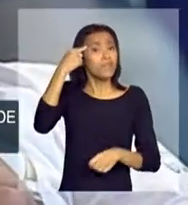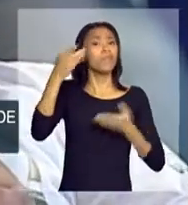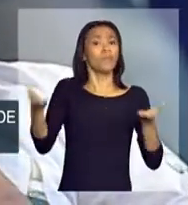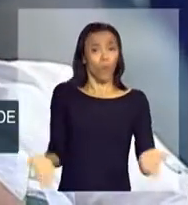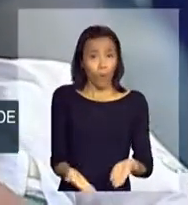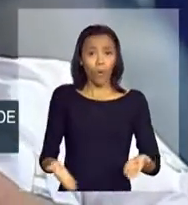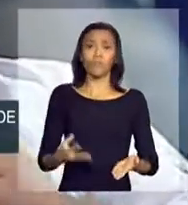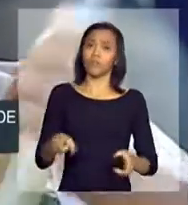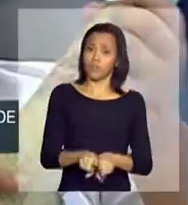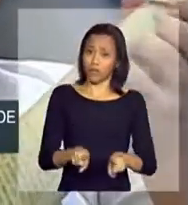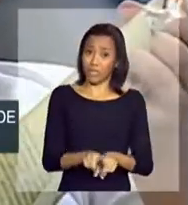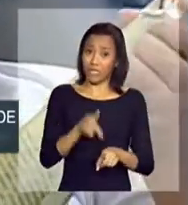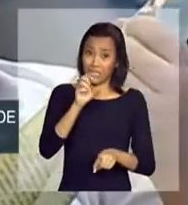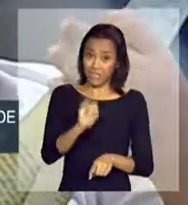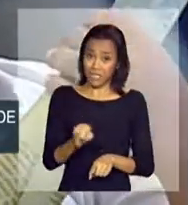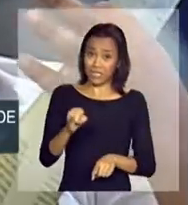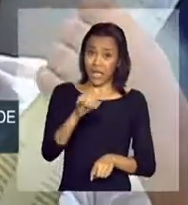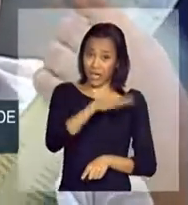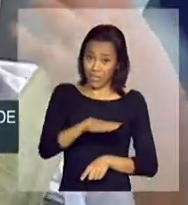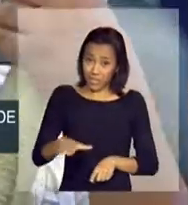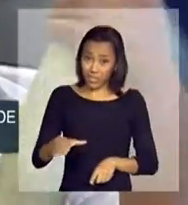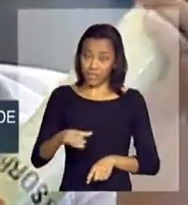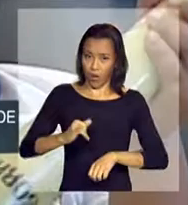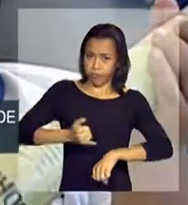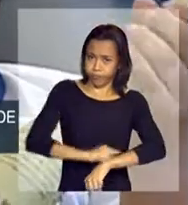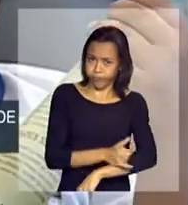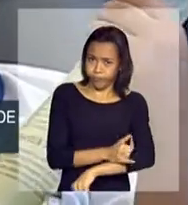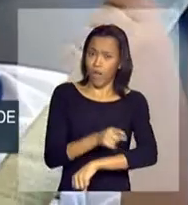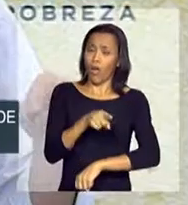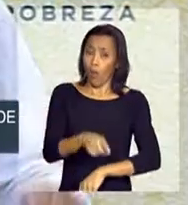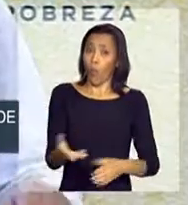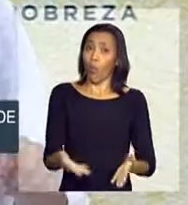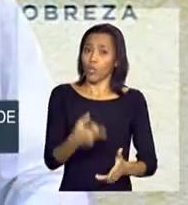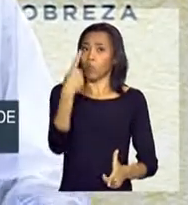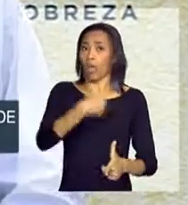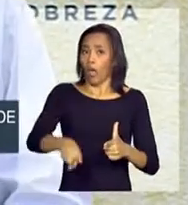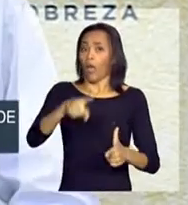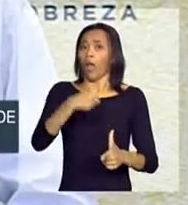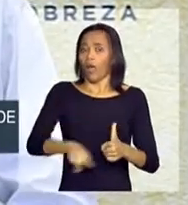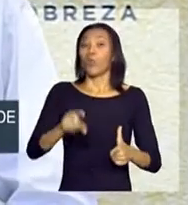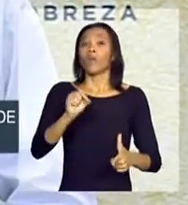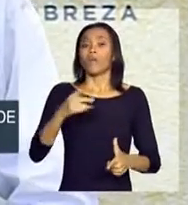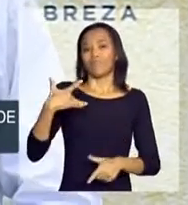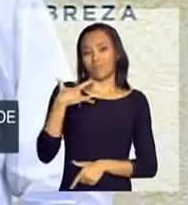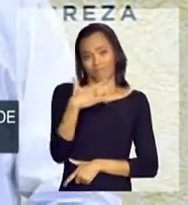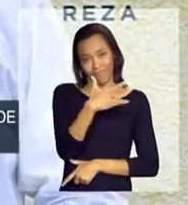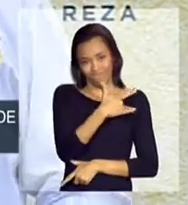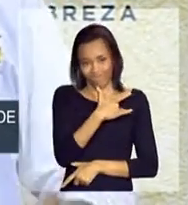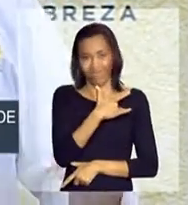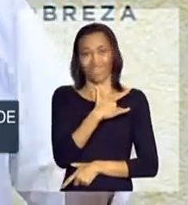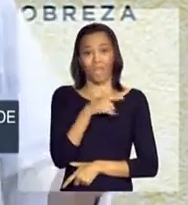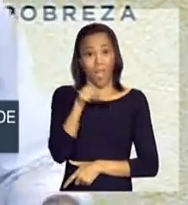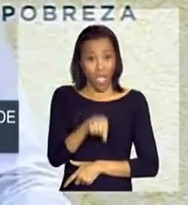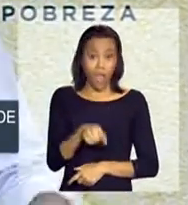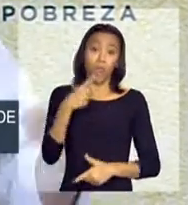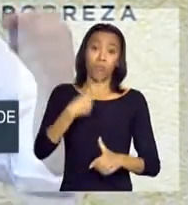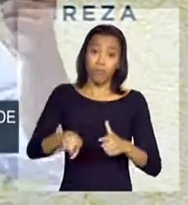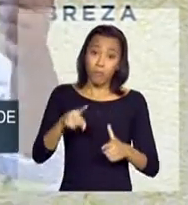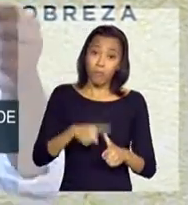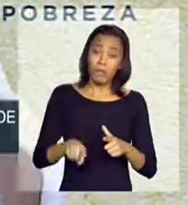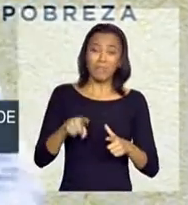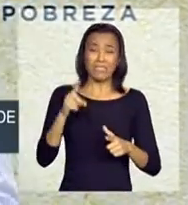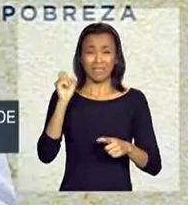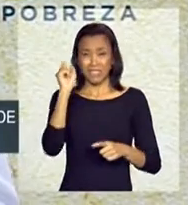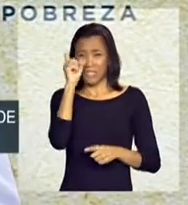porque uma criança que está acima do peso ela pode ter já hoje problemas de saúde ela pode ter problemas de saúde